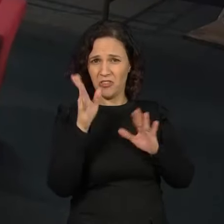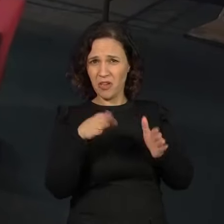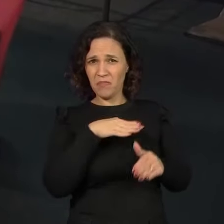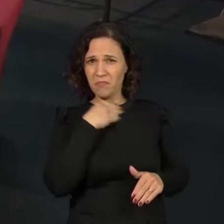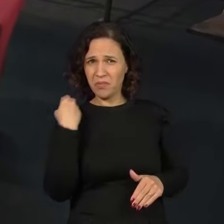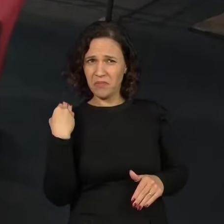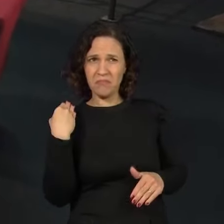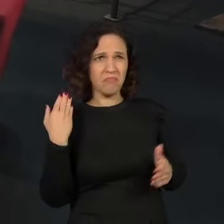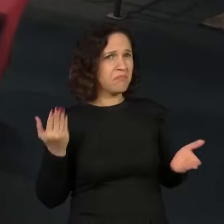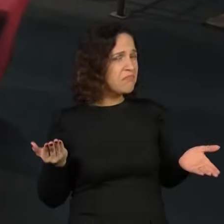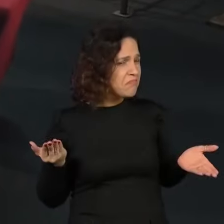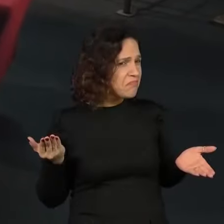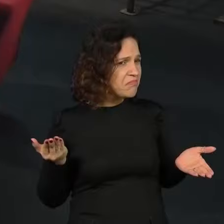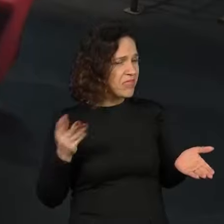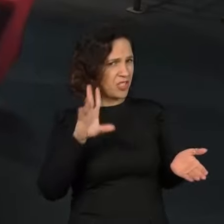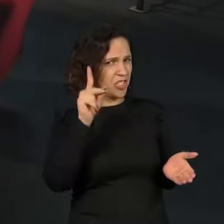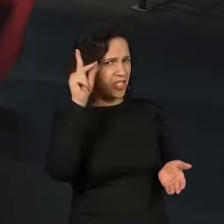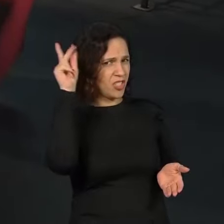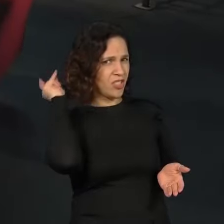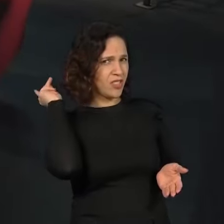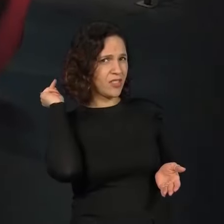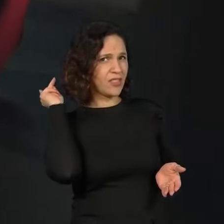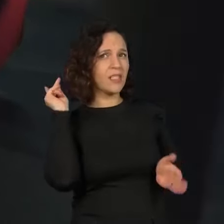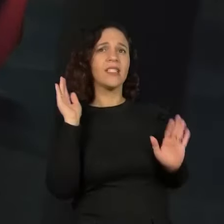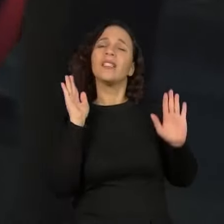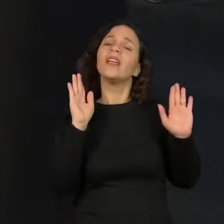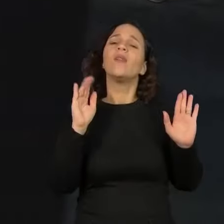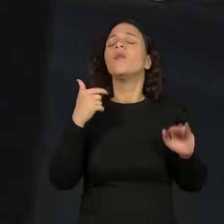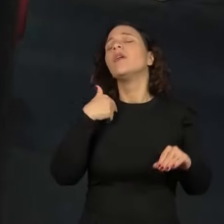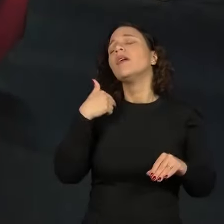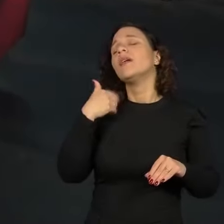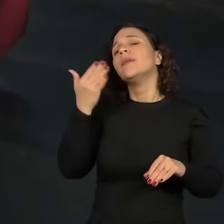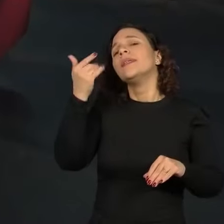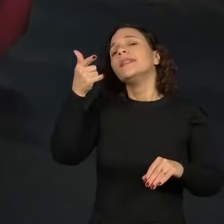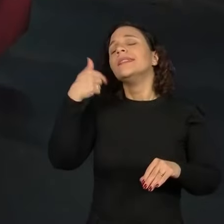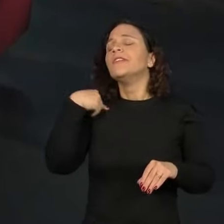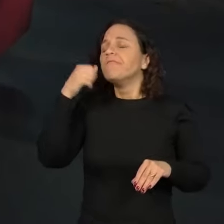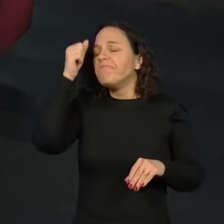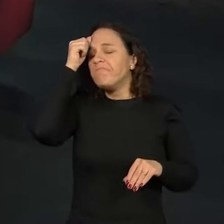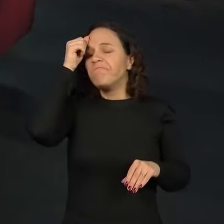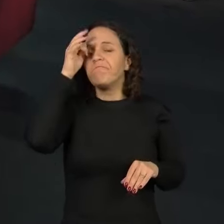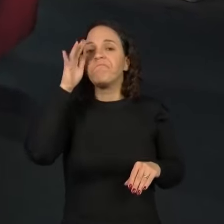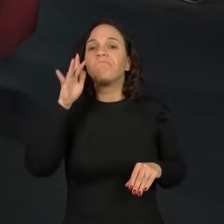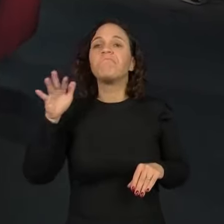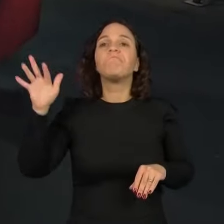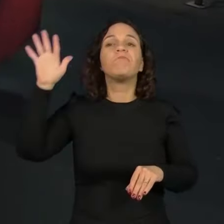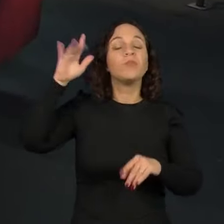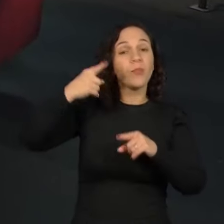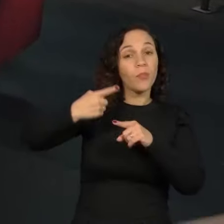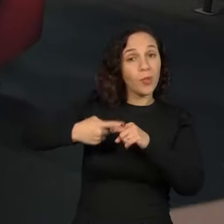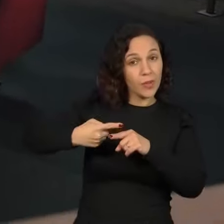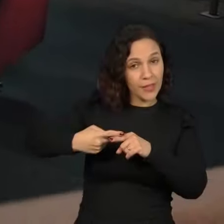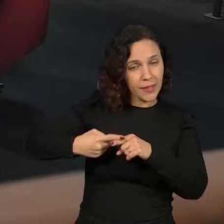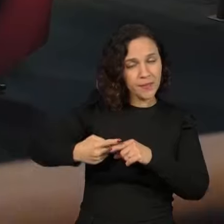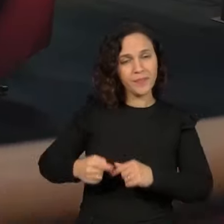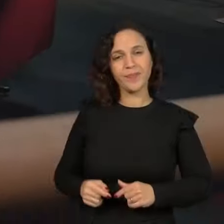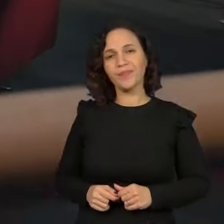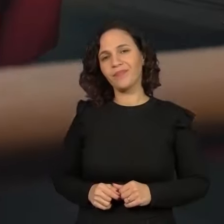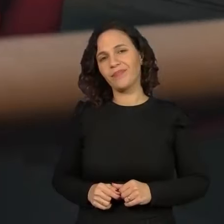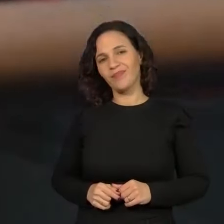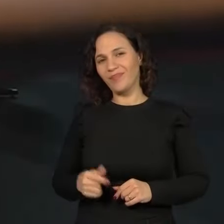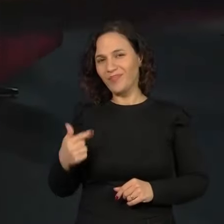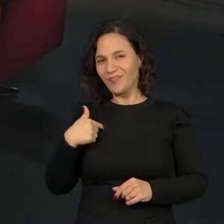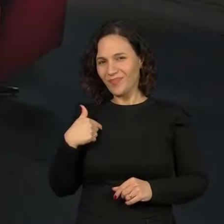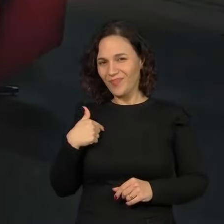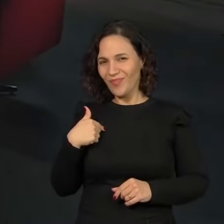isso isso já não tá valendo Isso foi uma construção é porque o que eu disse